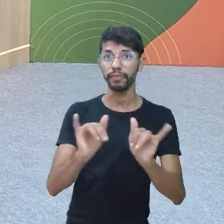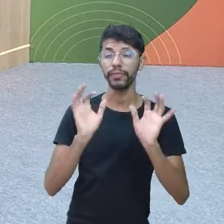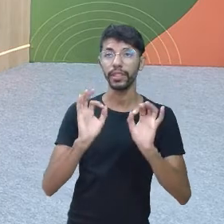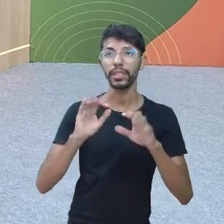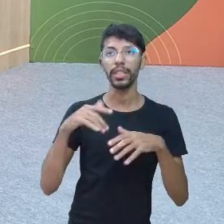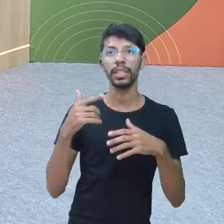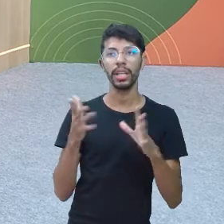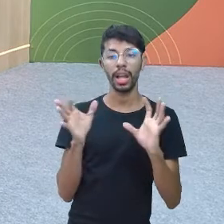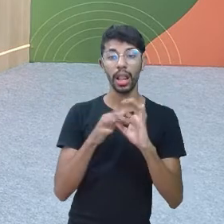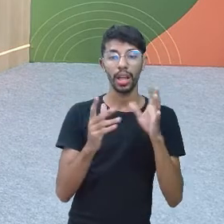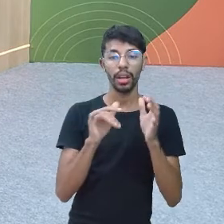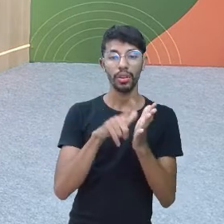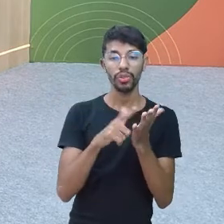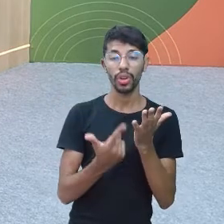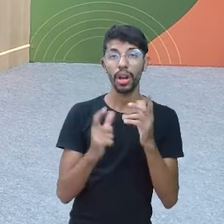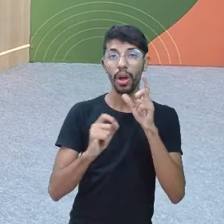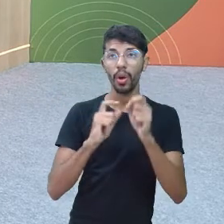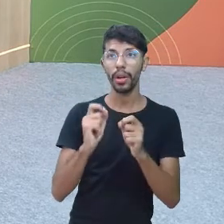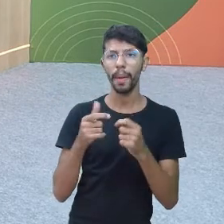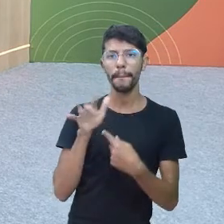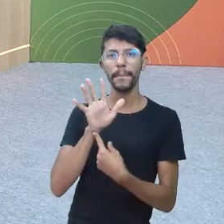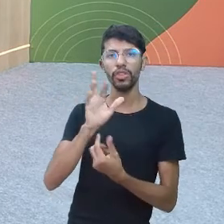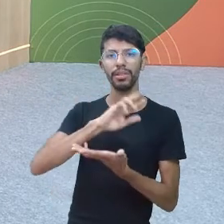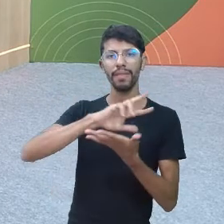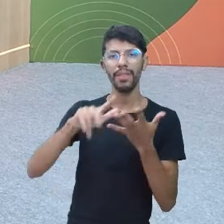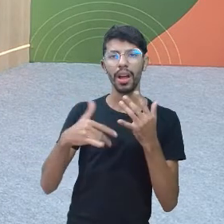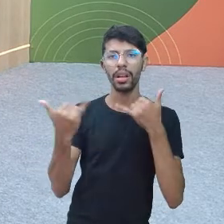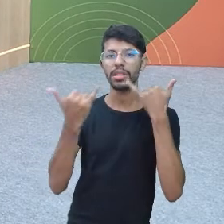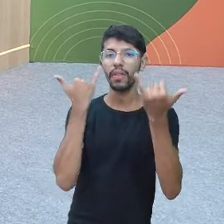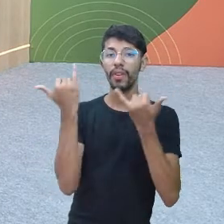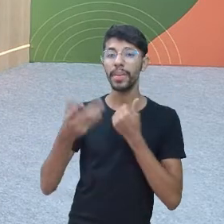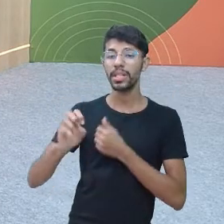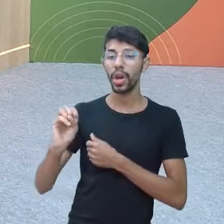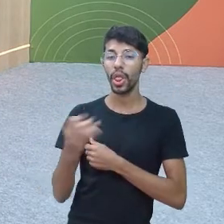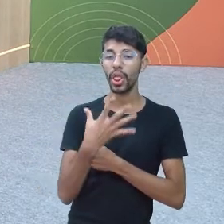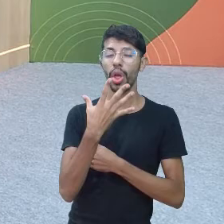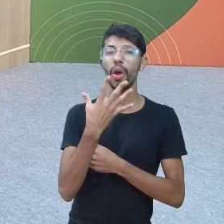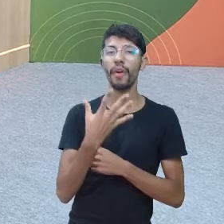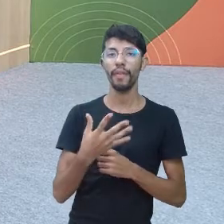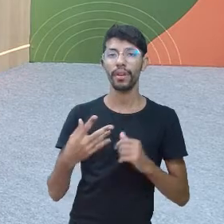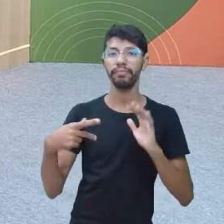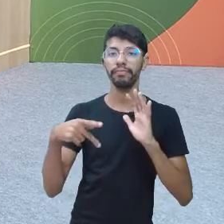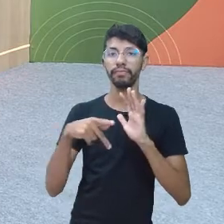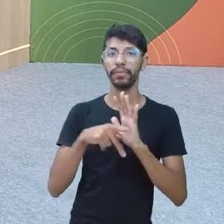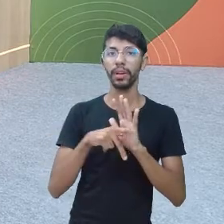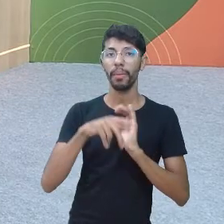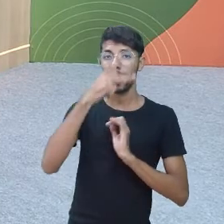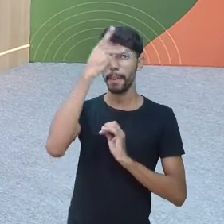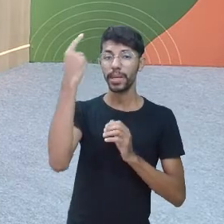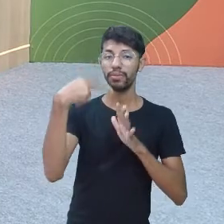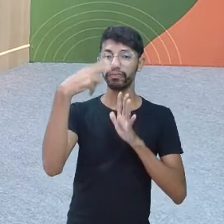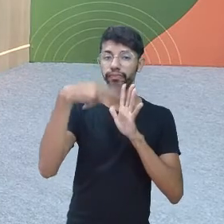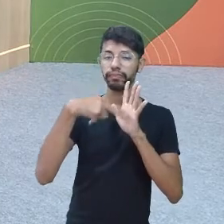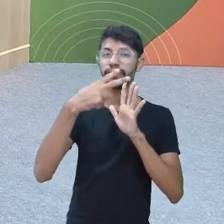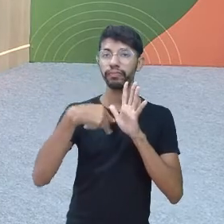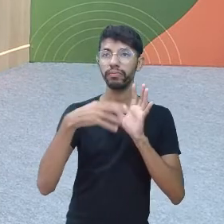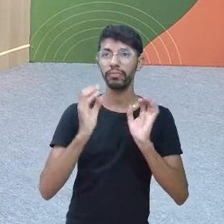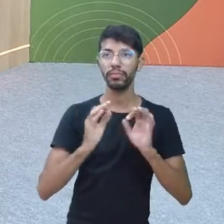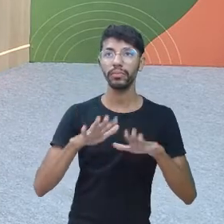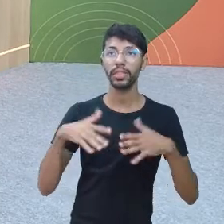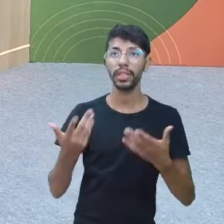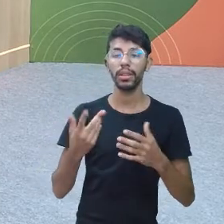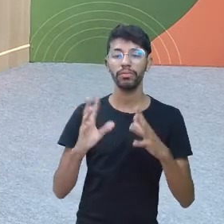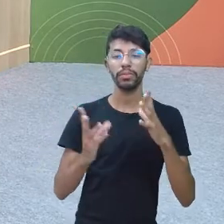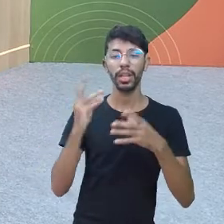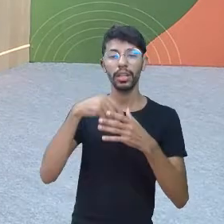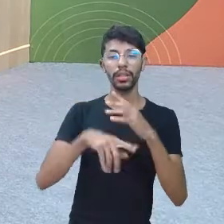jornal aí trazer uma série de informações novas para o leitor do meu produto, tá certo? Então, ele aparece nos meios de